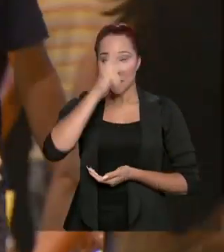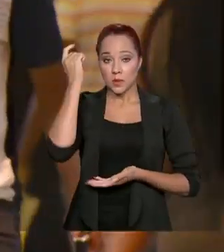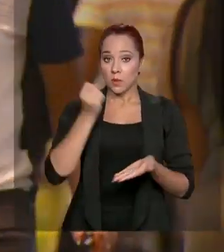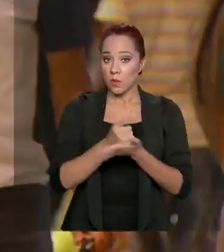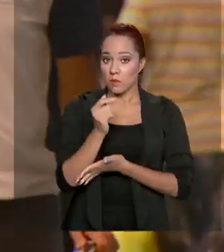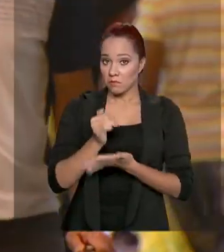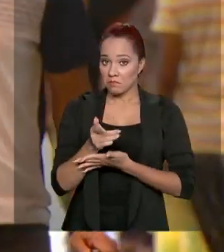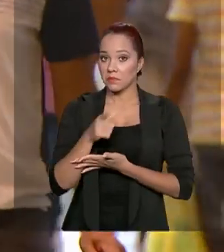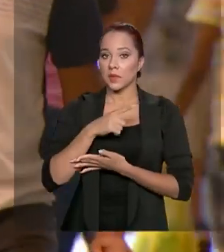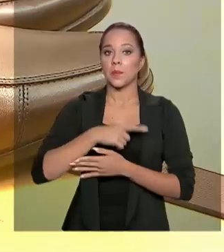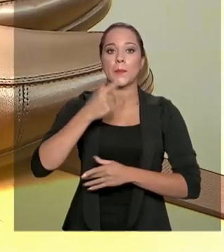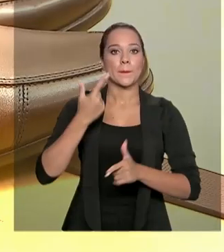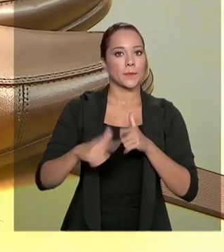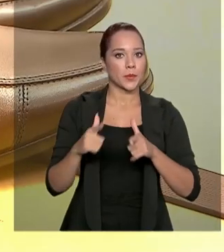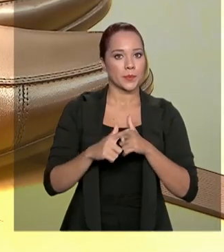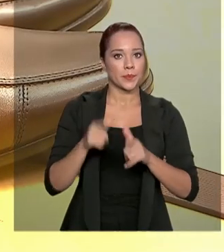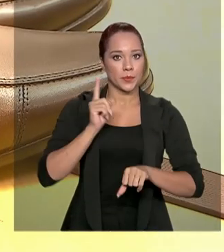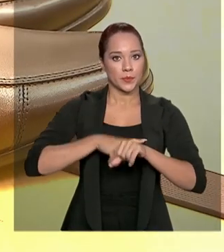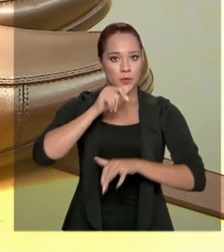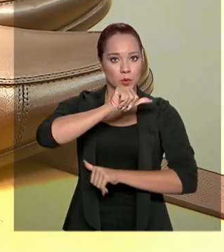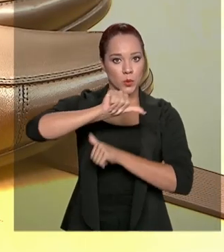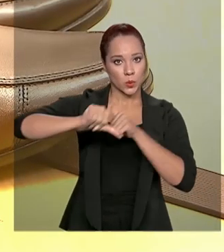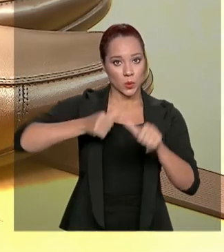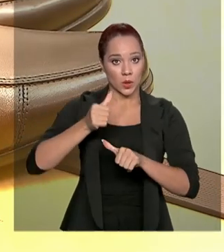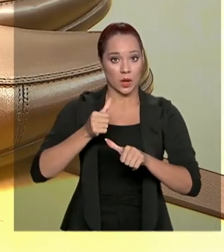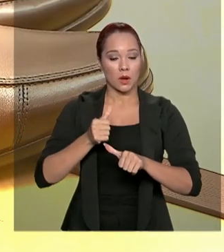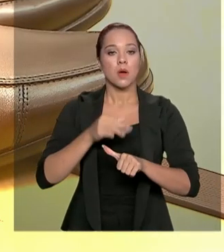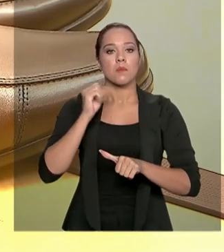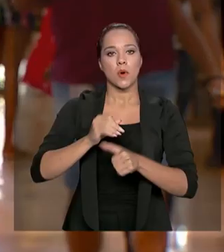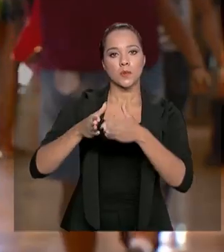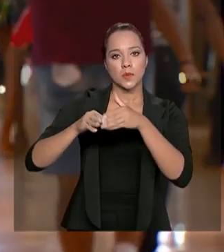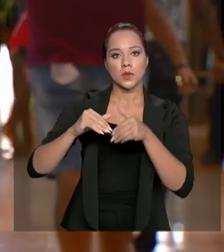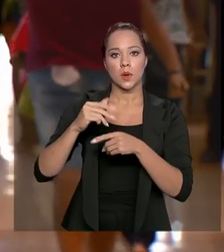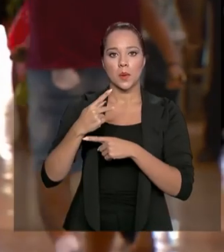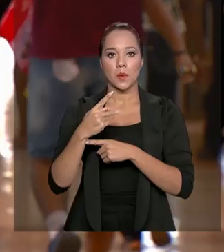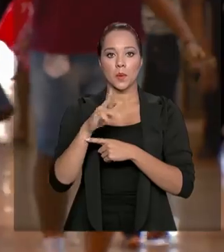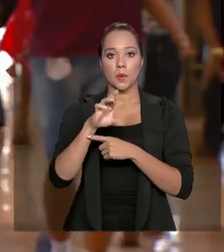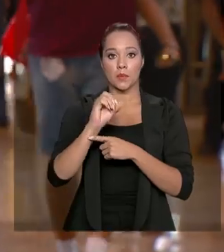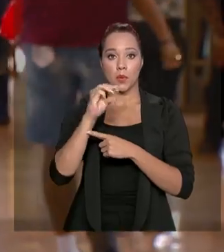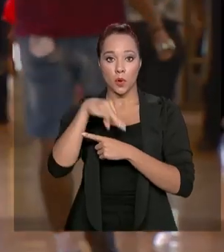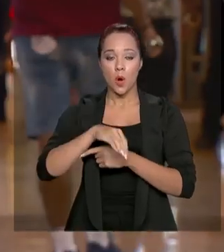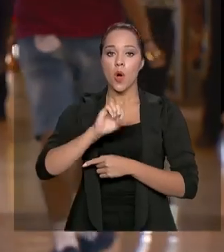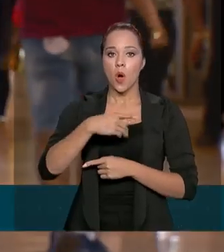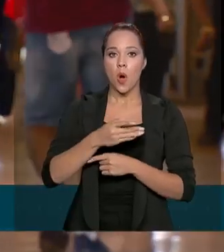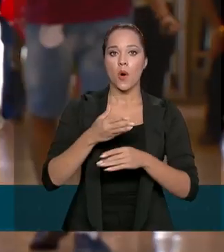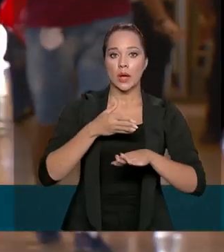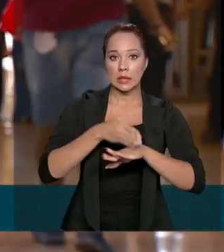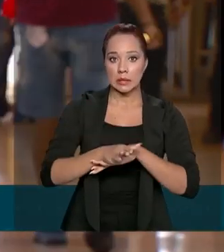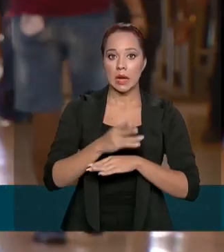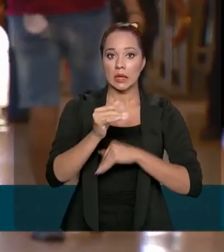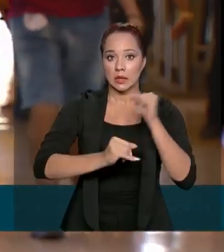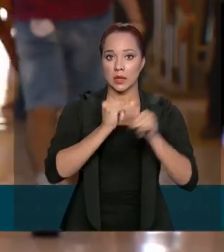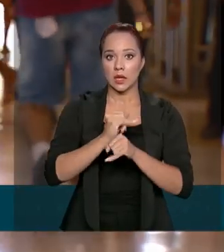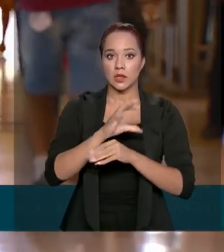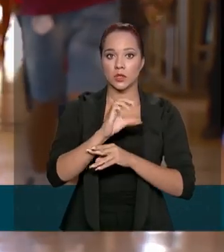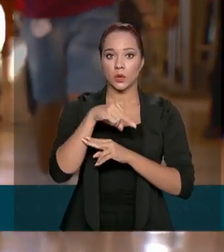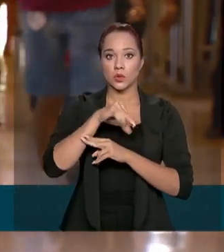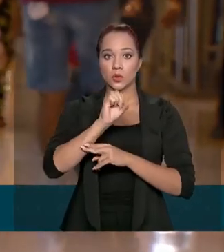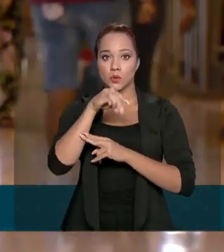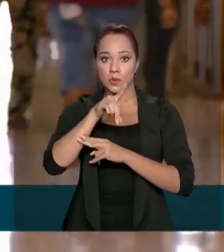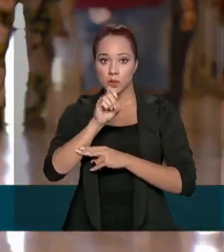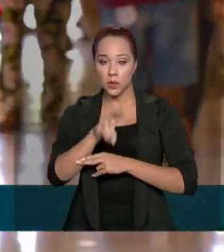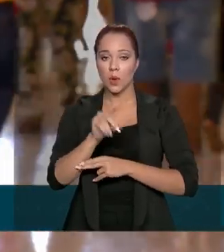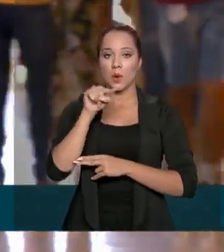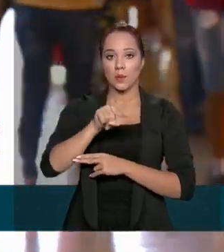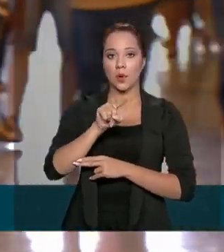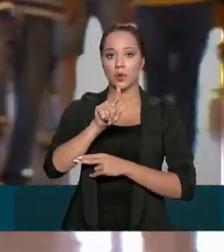problemas na hora de trocar um produto pode acionar o PROCON ou entrar no site consumidor.gov.br